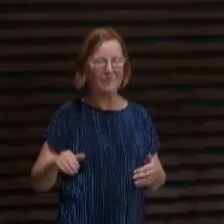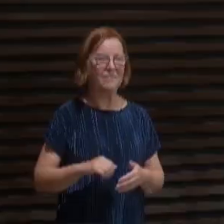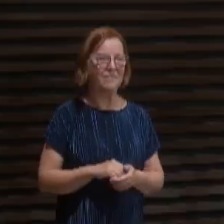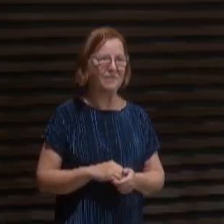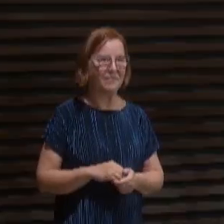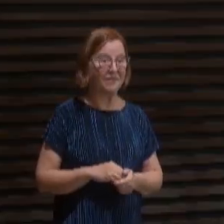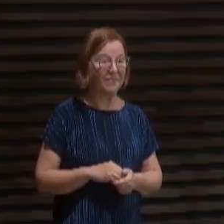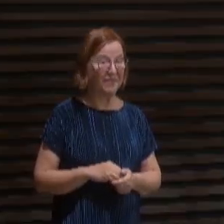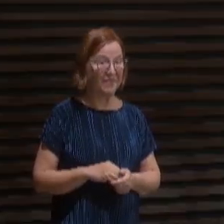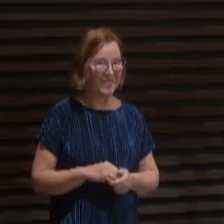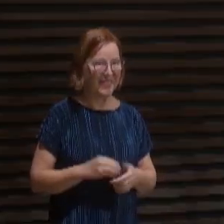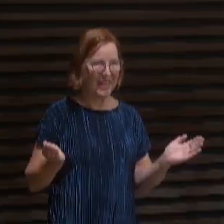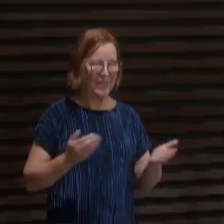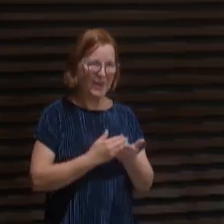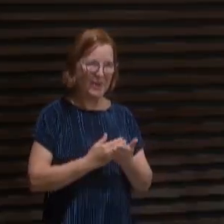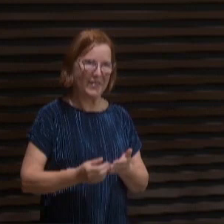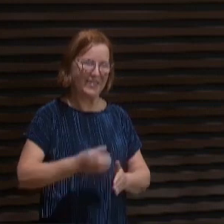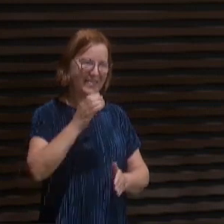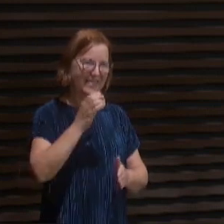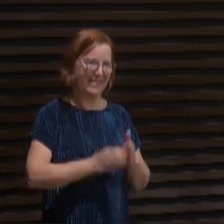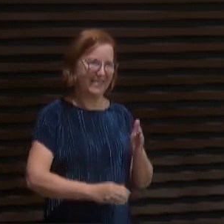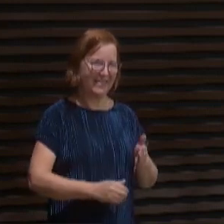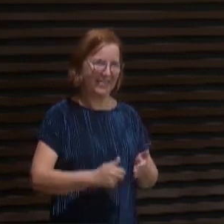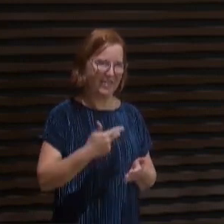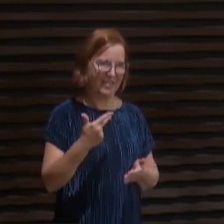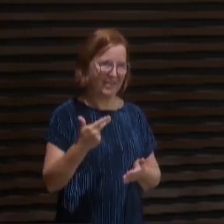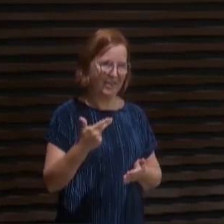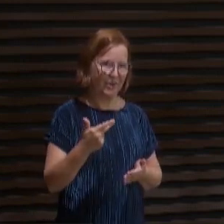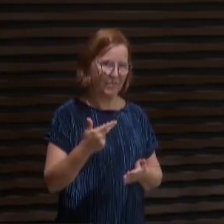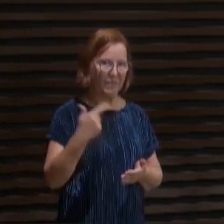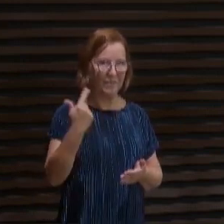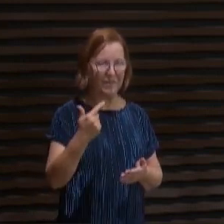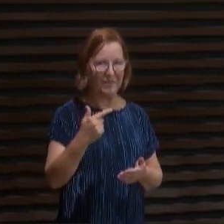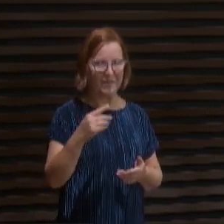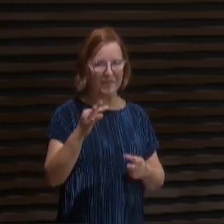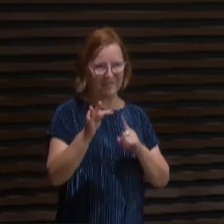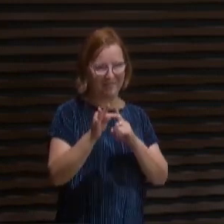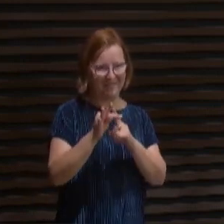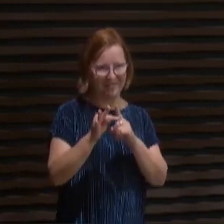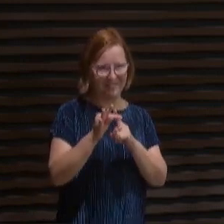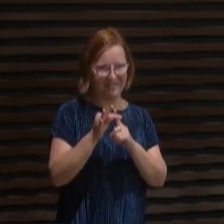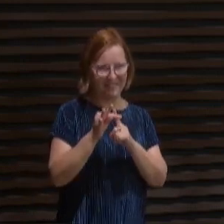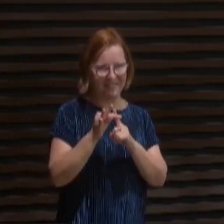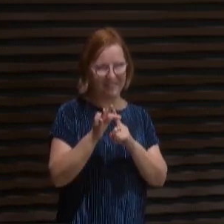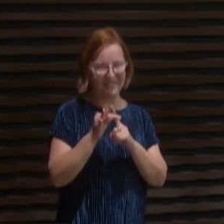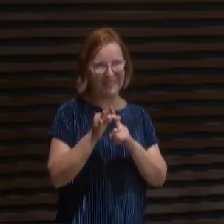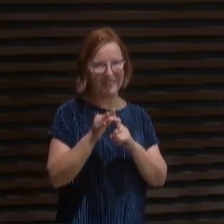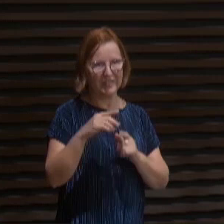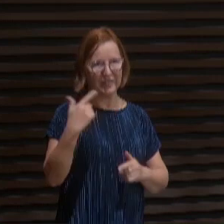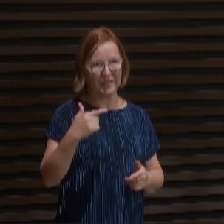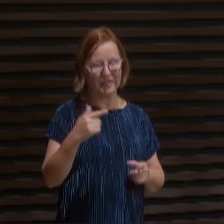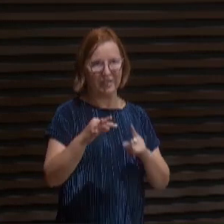Então vamos lá, meus irmãos, para o capítulo 3 de 2 Timóteo. 2